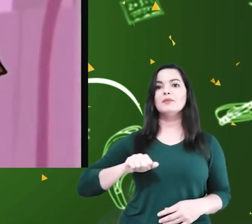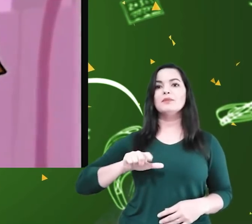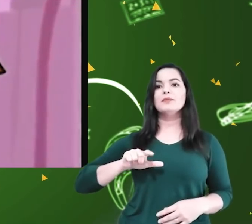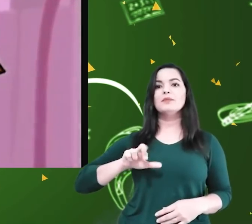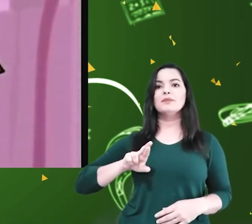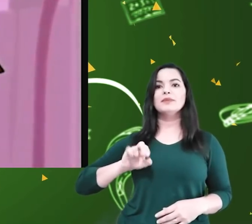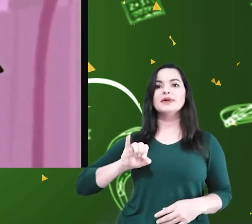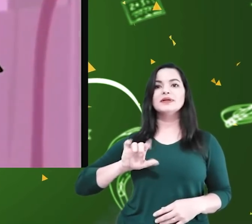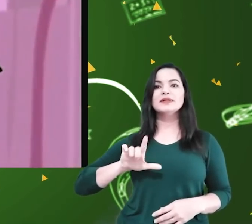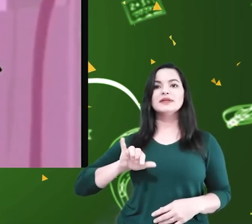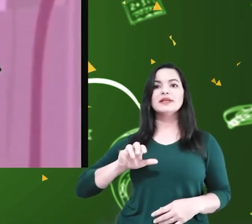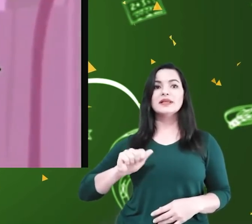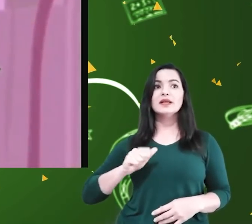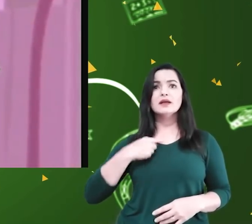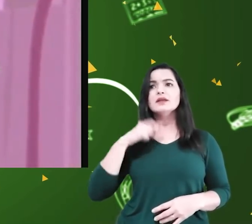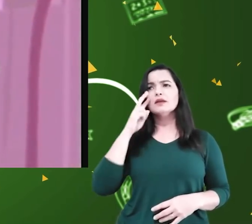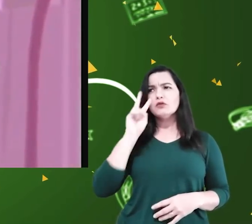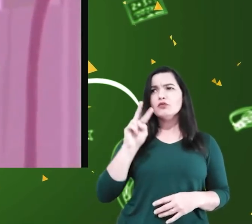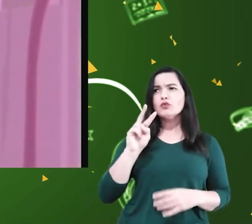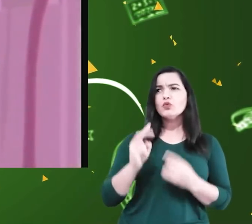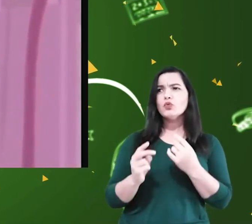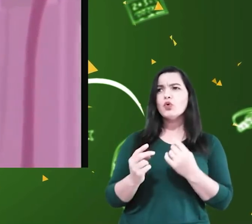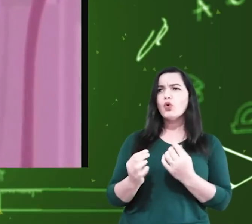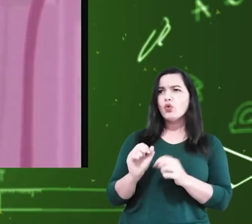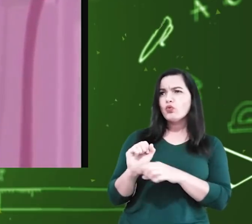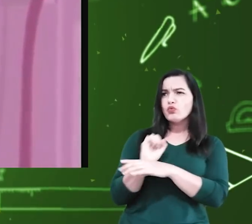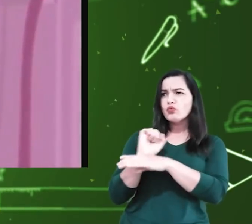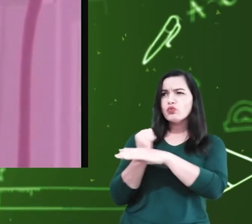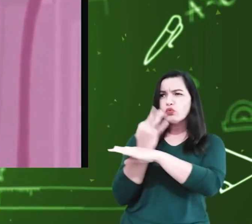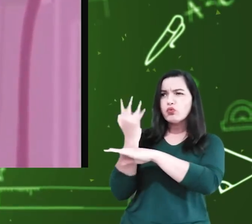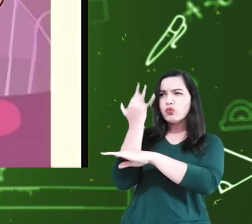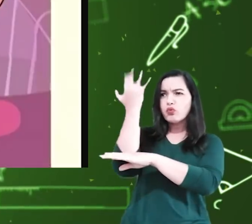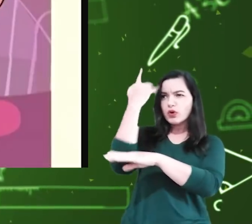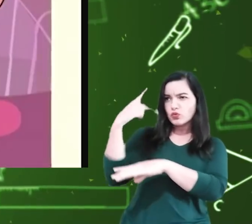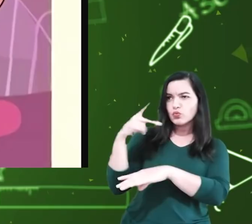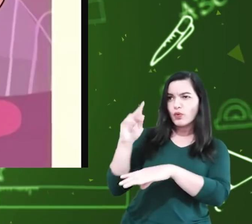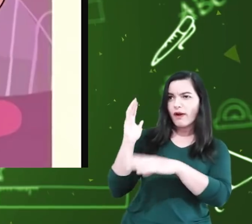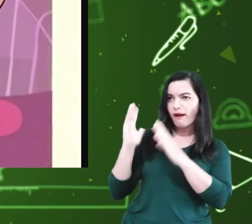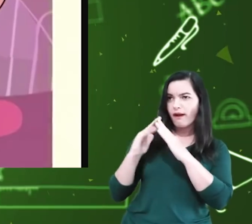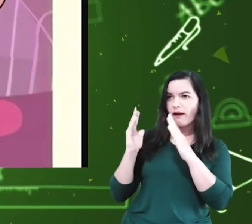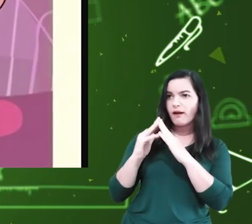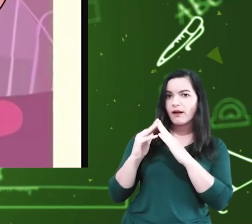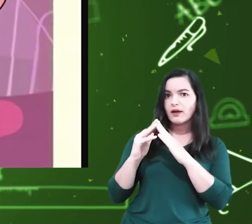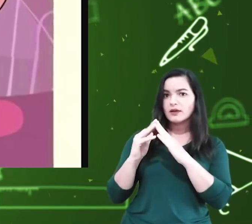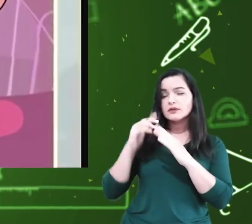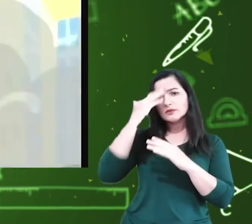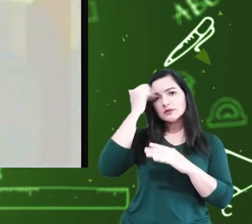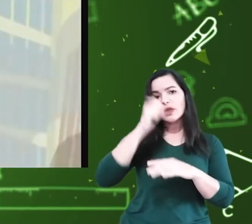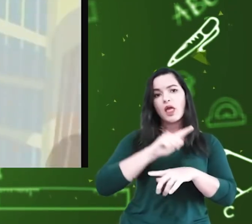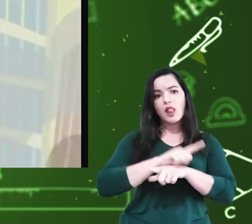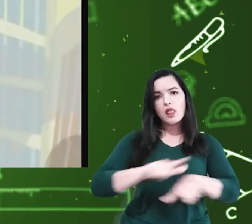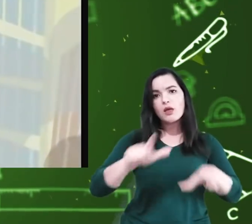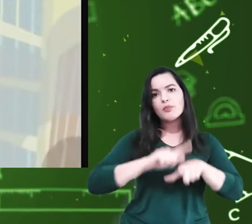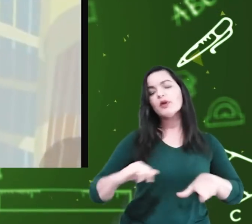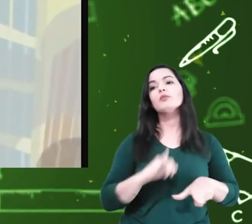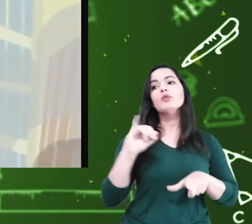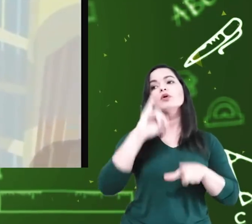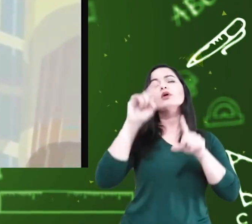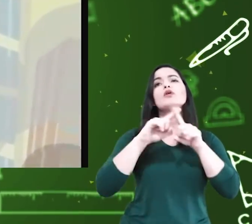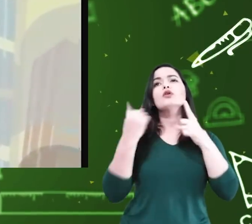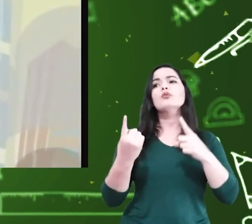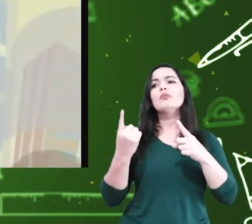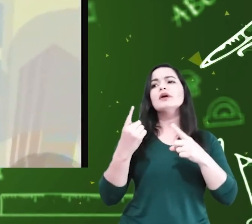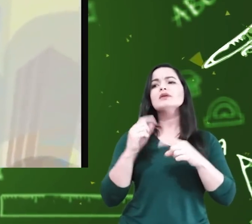casa? Sim, eu sei que o senhor quer limpar o terreno, mas o senhor não sabe que a fumaça que vem daí faz mal para as